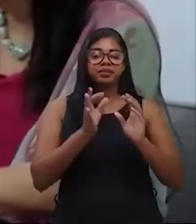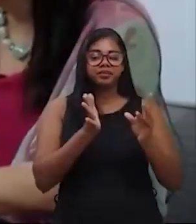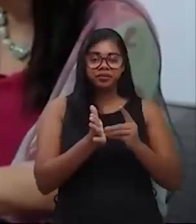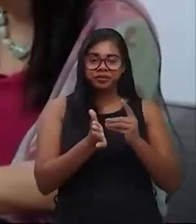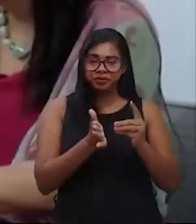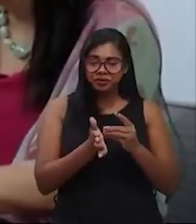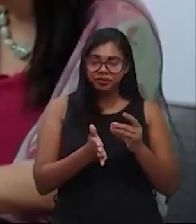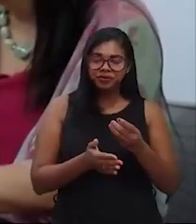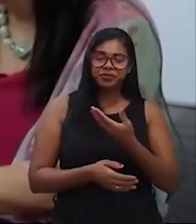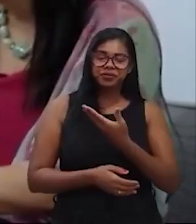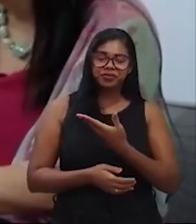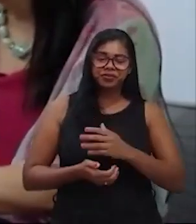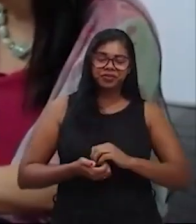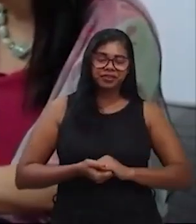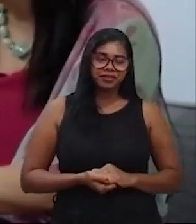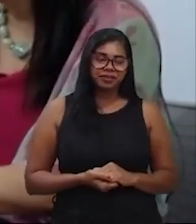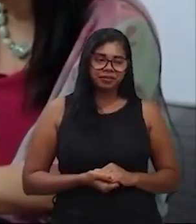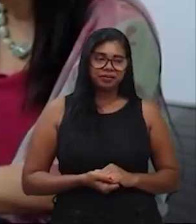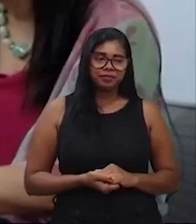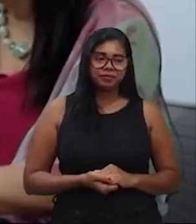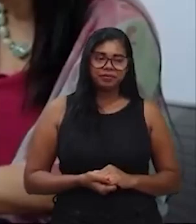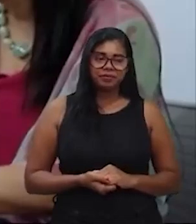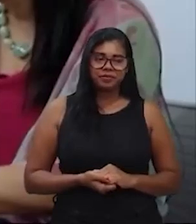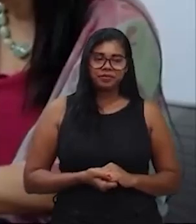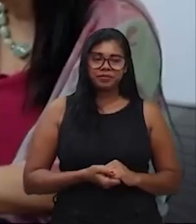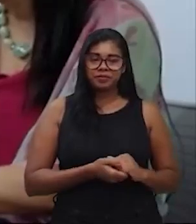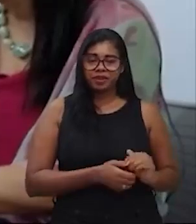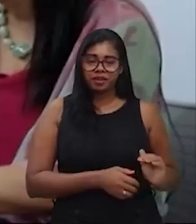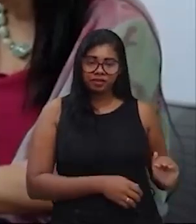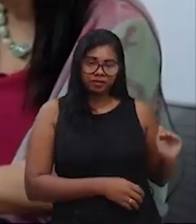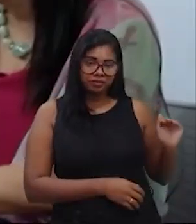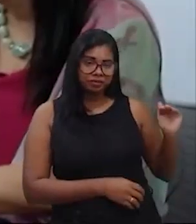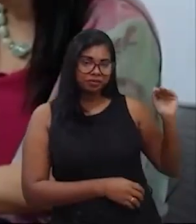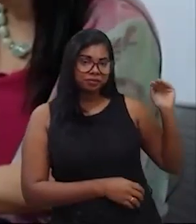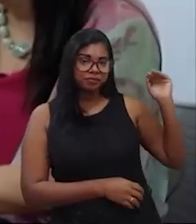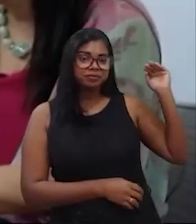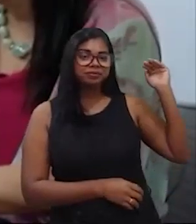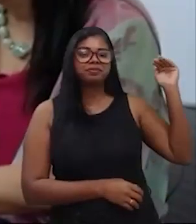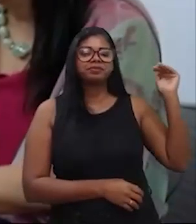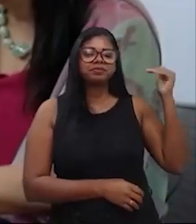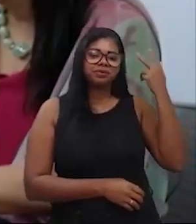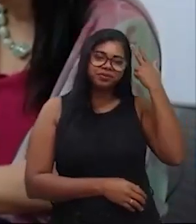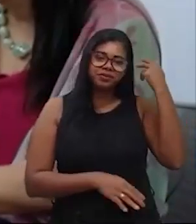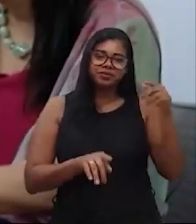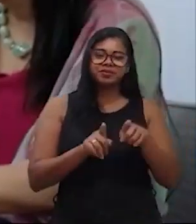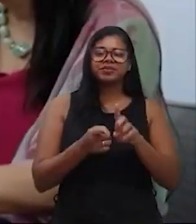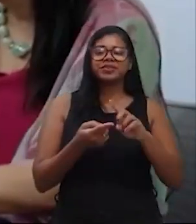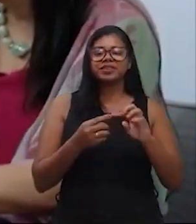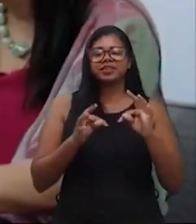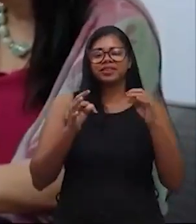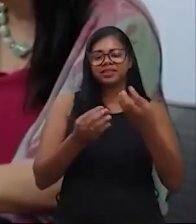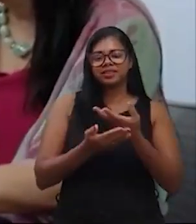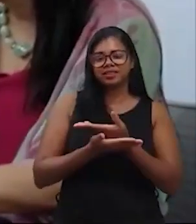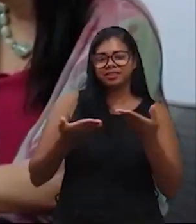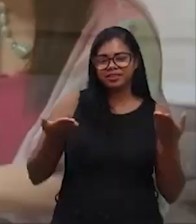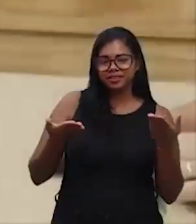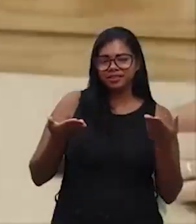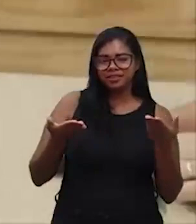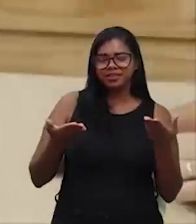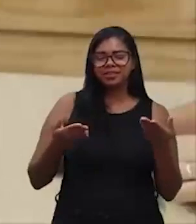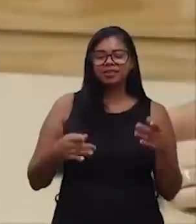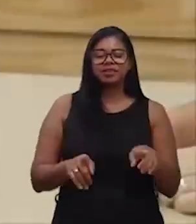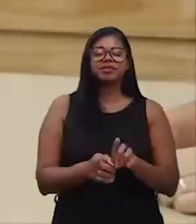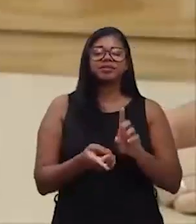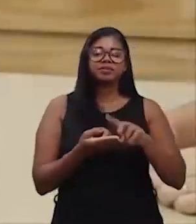design. E assim, quando eu fui ficando mais velha, fui crescendo naturalmente, acho como todo mundo, pela própria